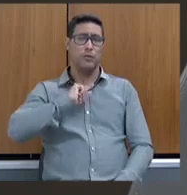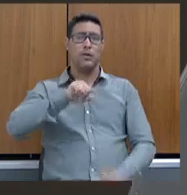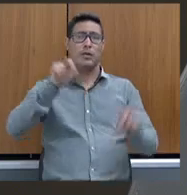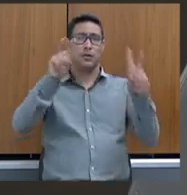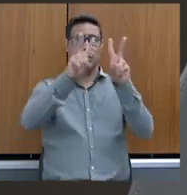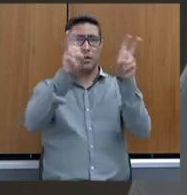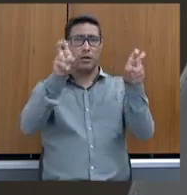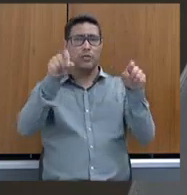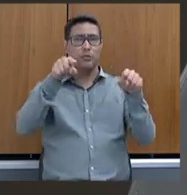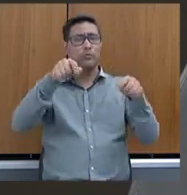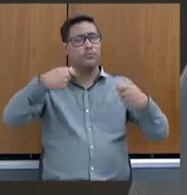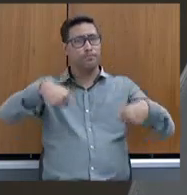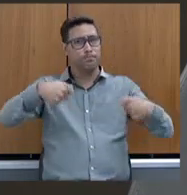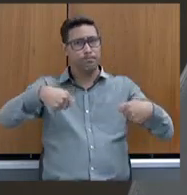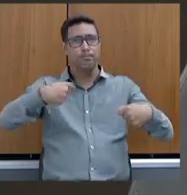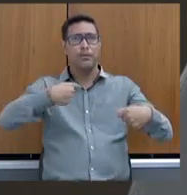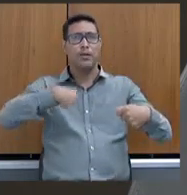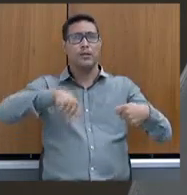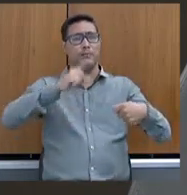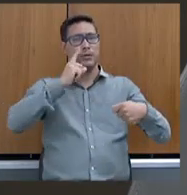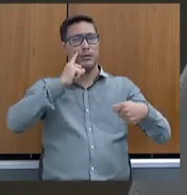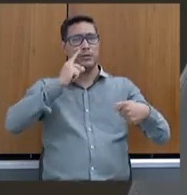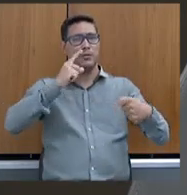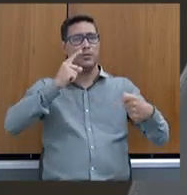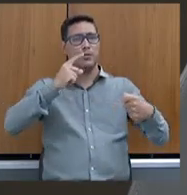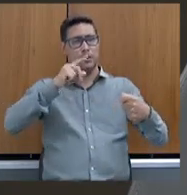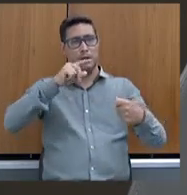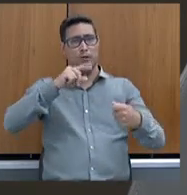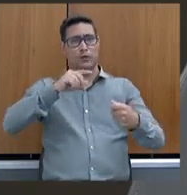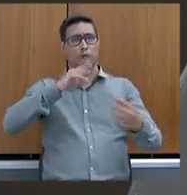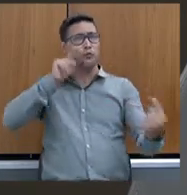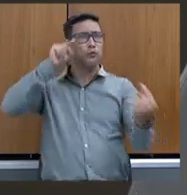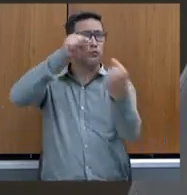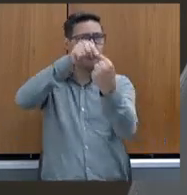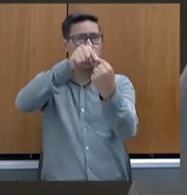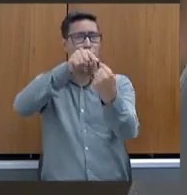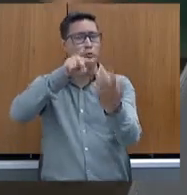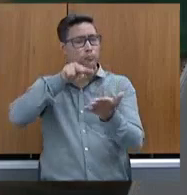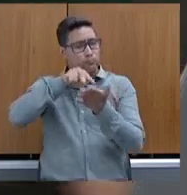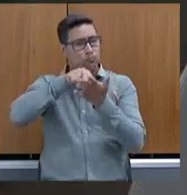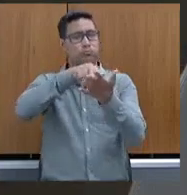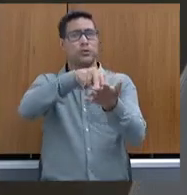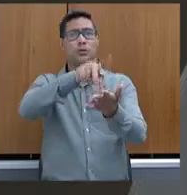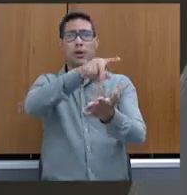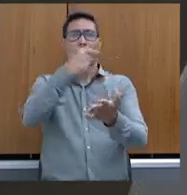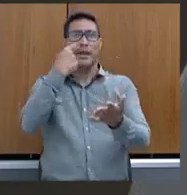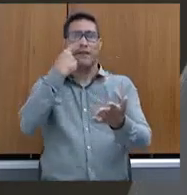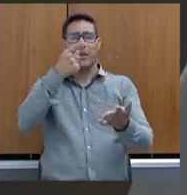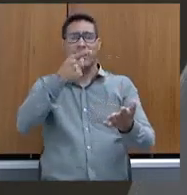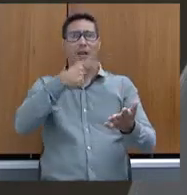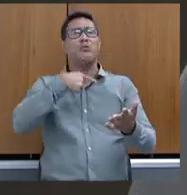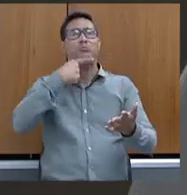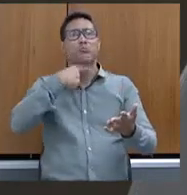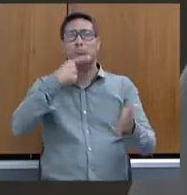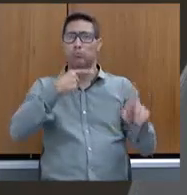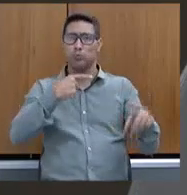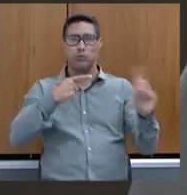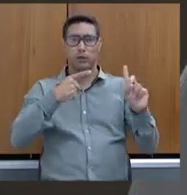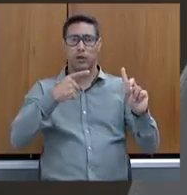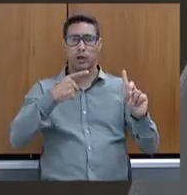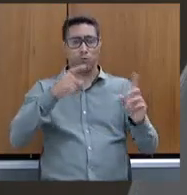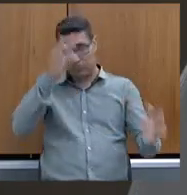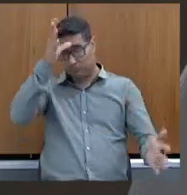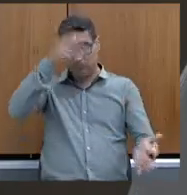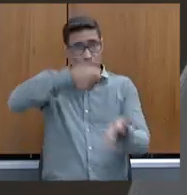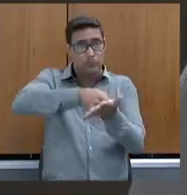ser encarado um altivez e revelar de fato Qual que é o posicionamento não ficar duro então eu fiquei um pouco